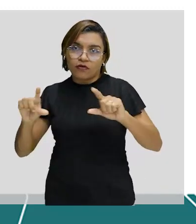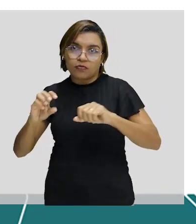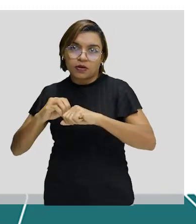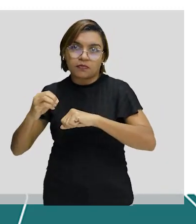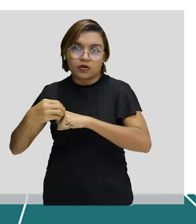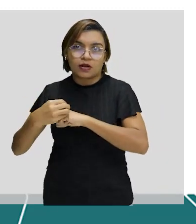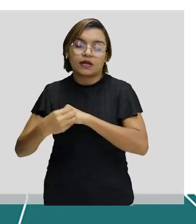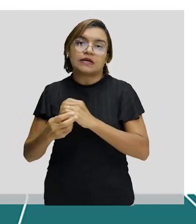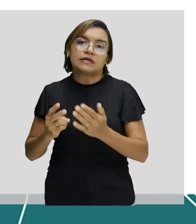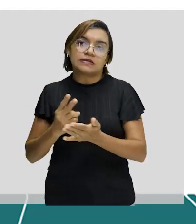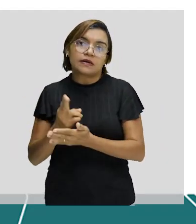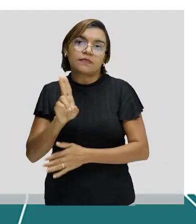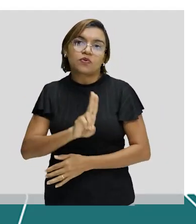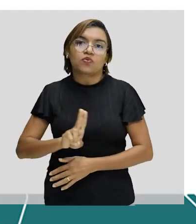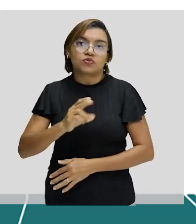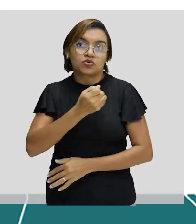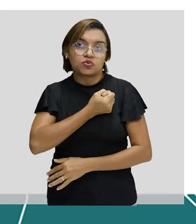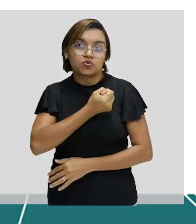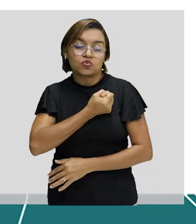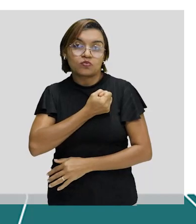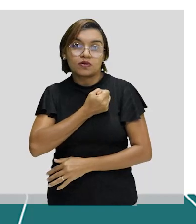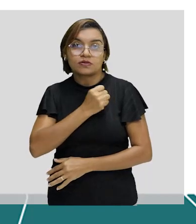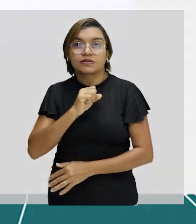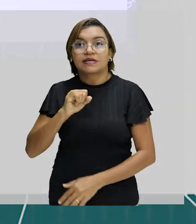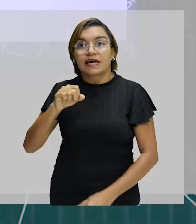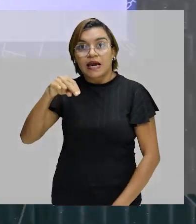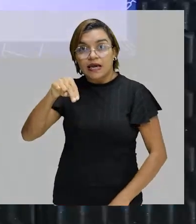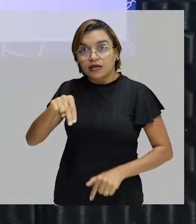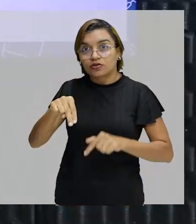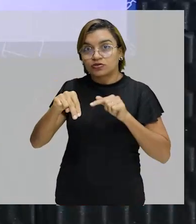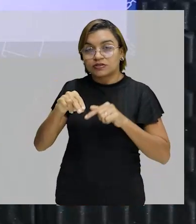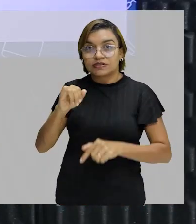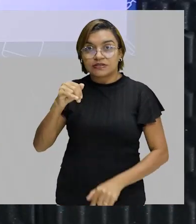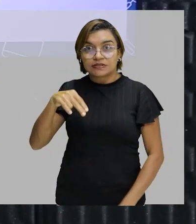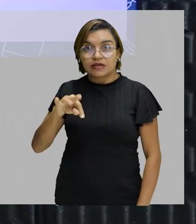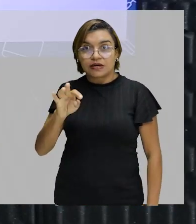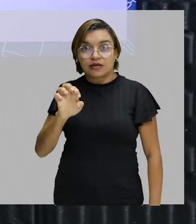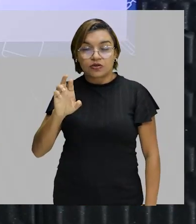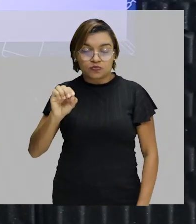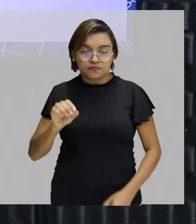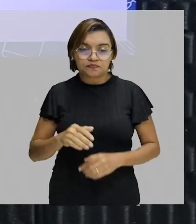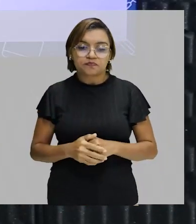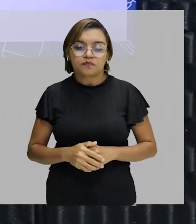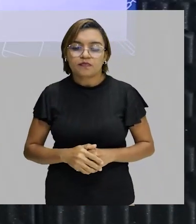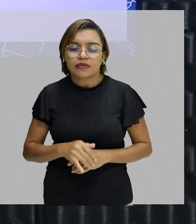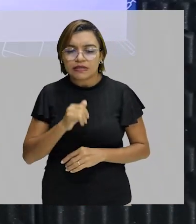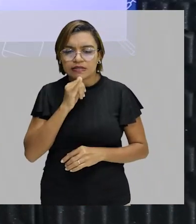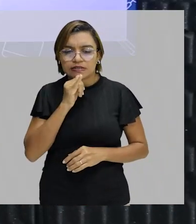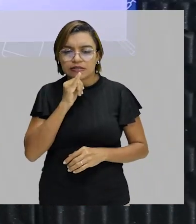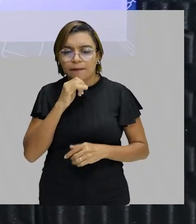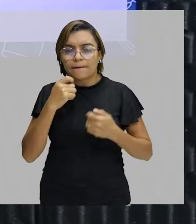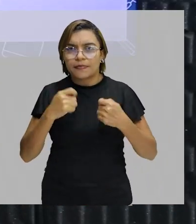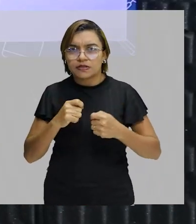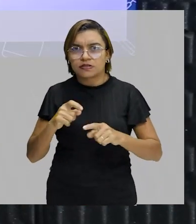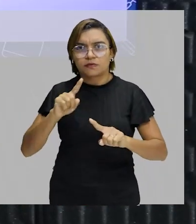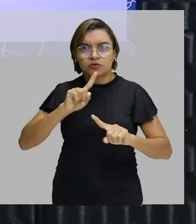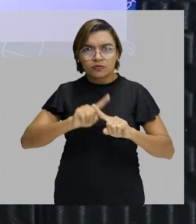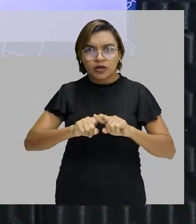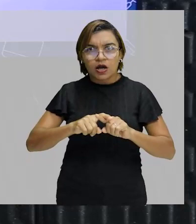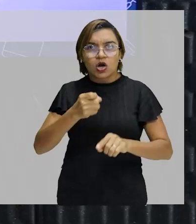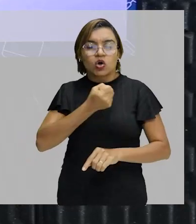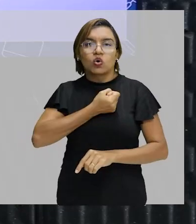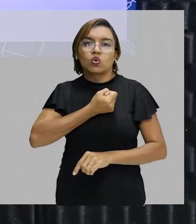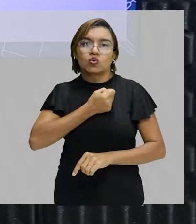a gente sempre vai trabalhar com números inteiros e não números quebrados. Então, a gente precisa multiplicar por um número que